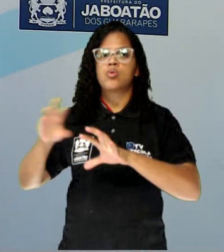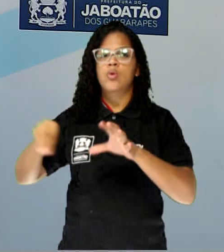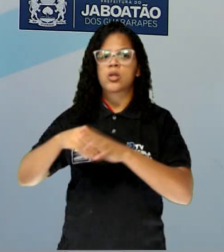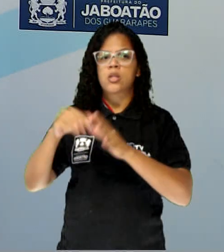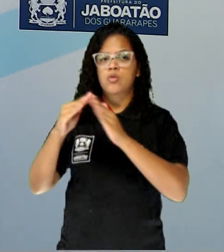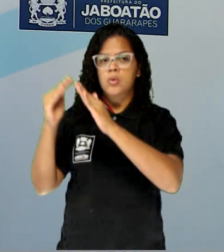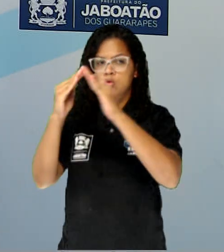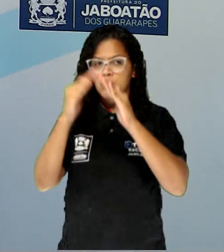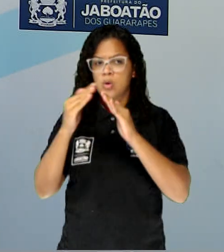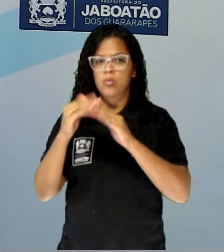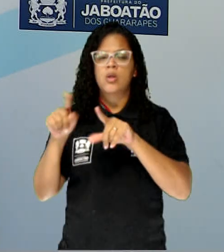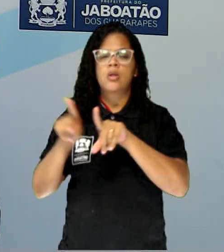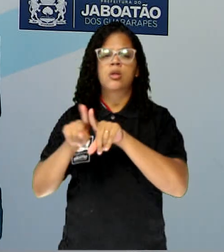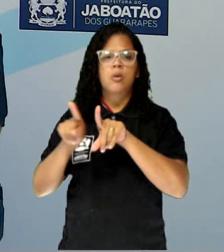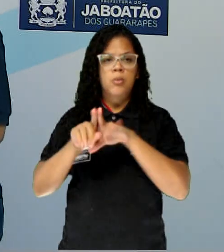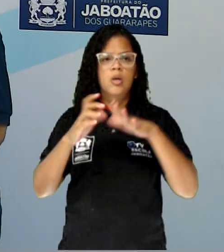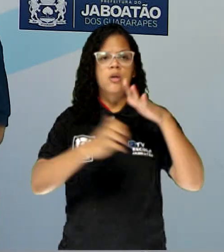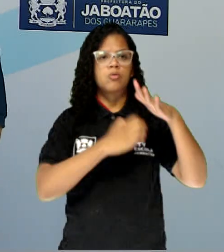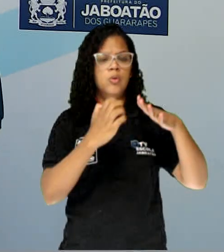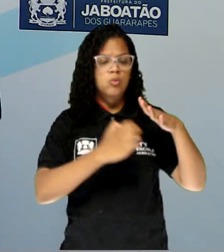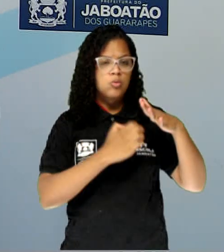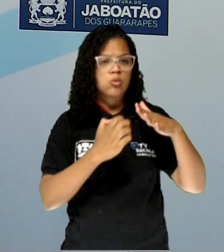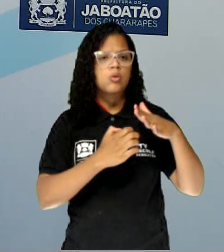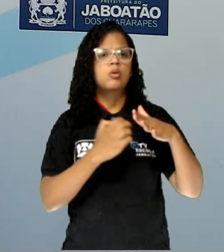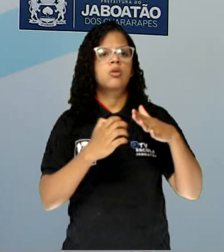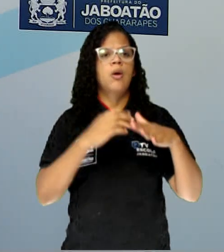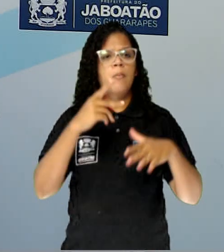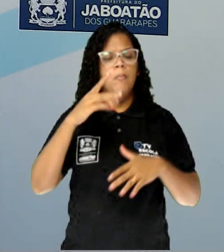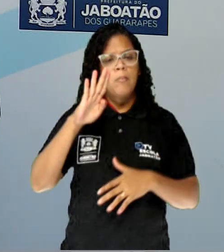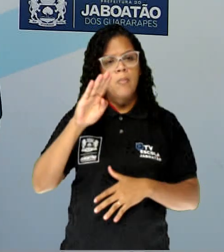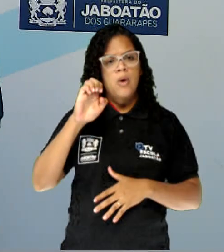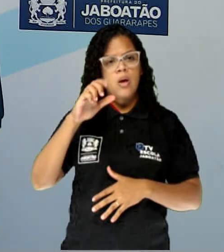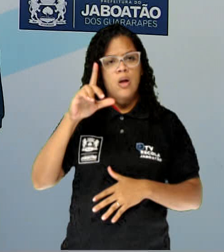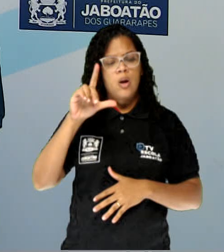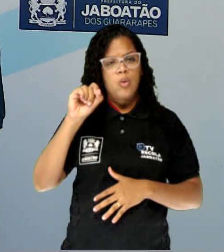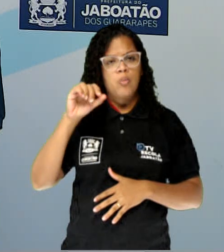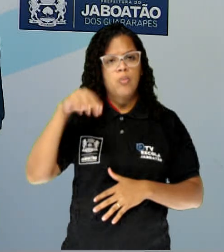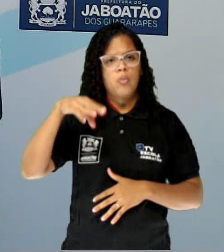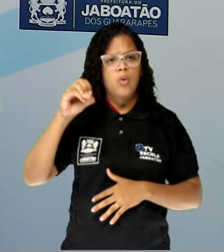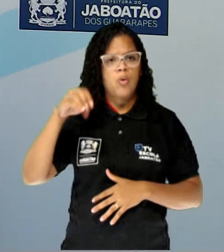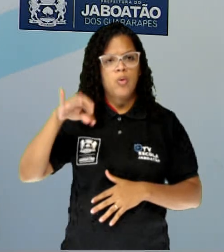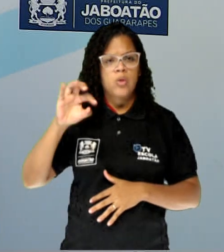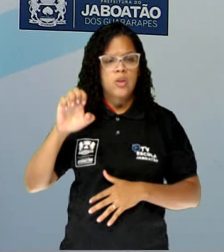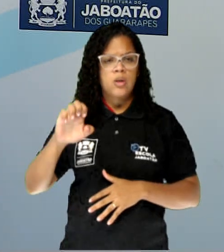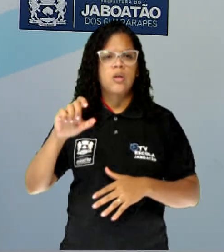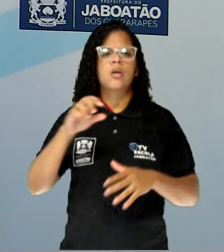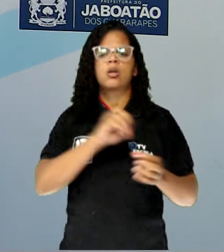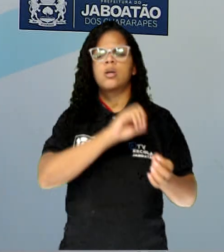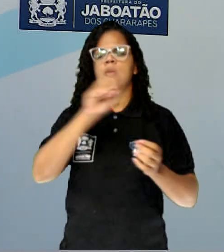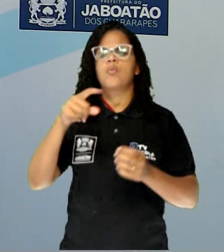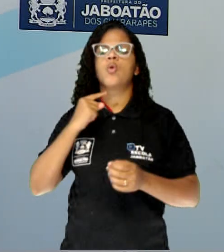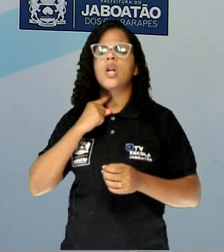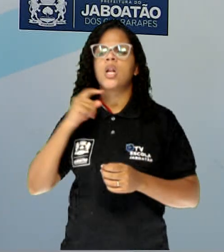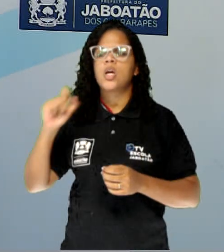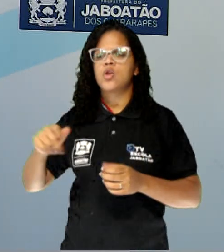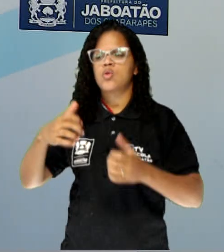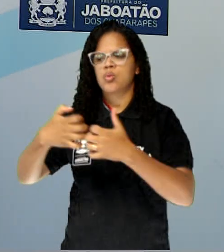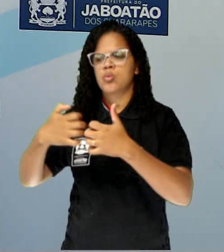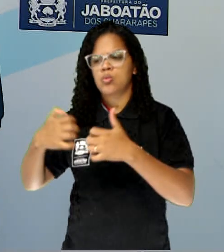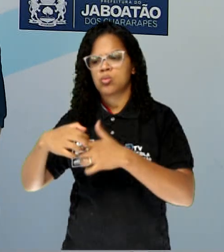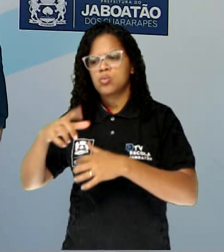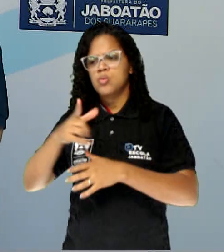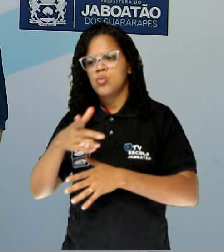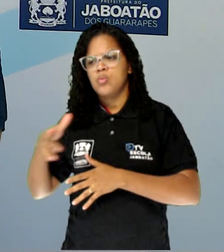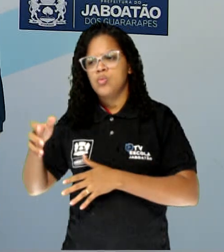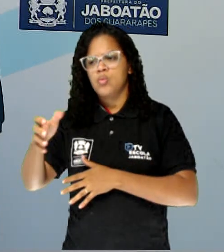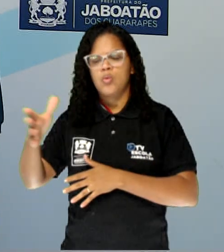da usina Belo Monte, em virtude desta usina despejar o seu lixo naquele rio, comprometendo dessa forma o